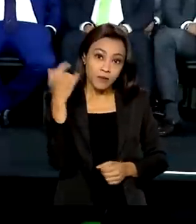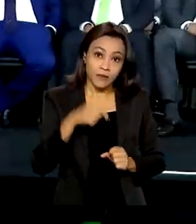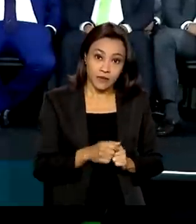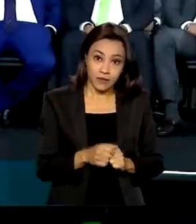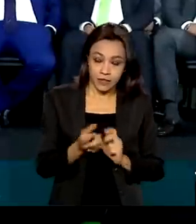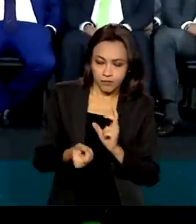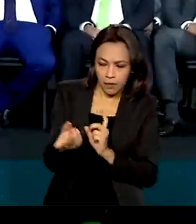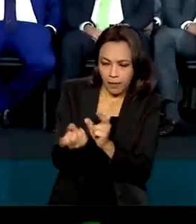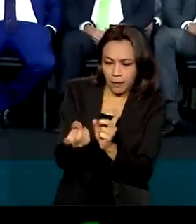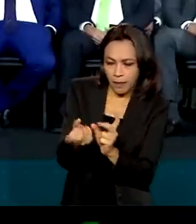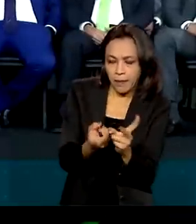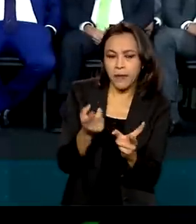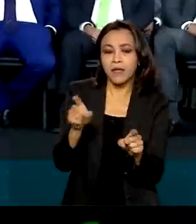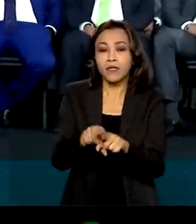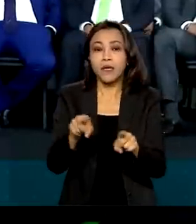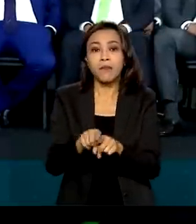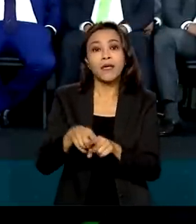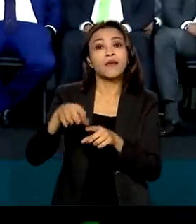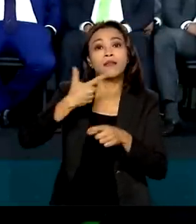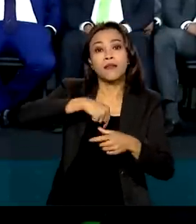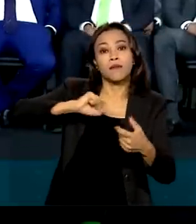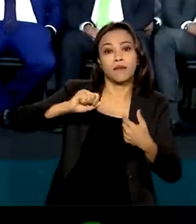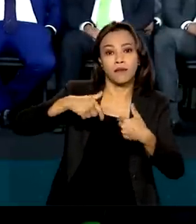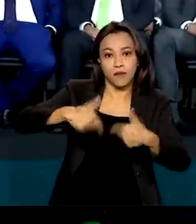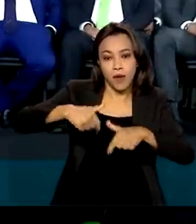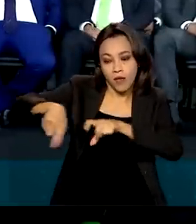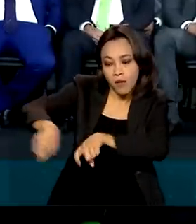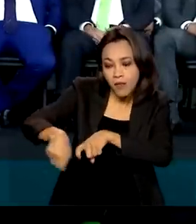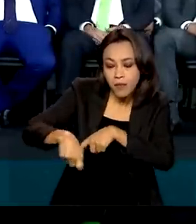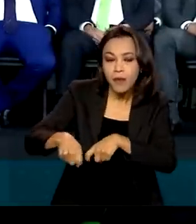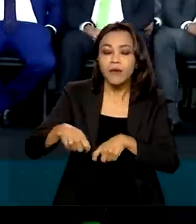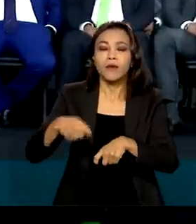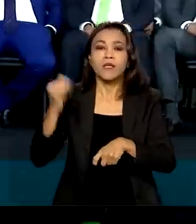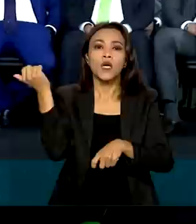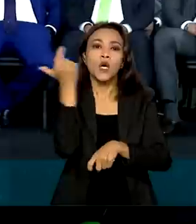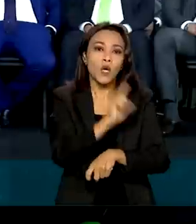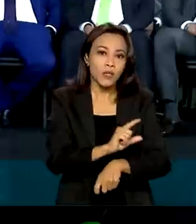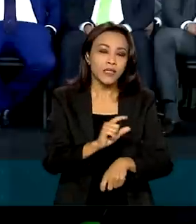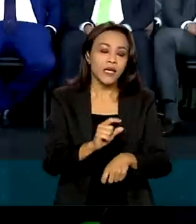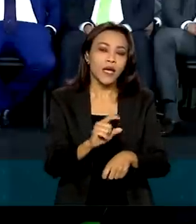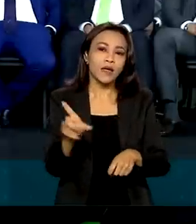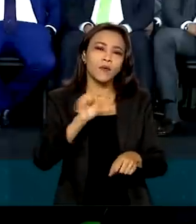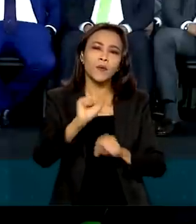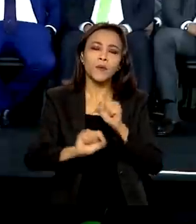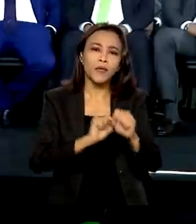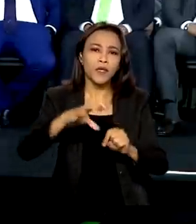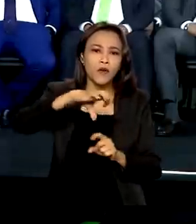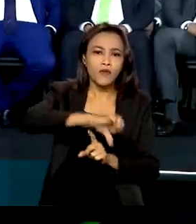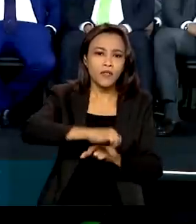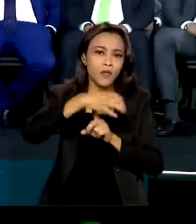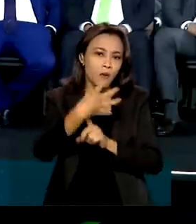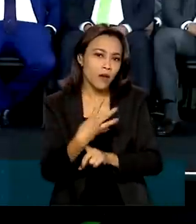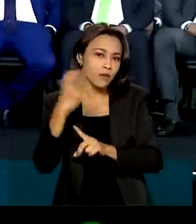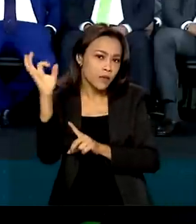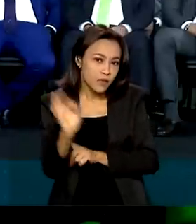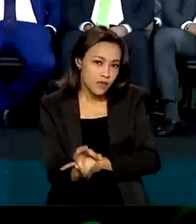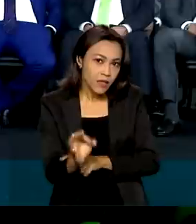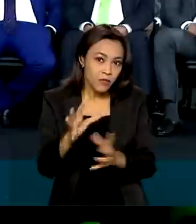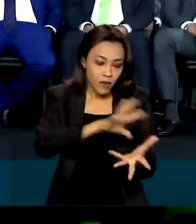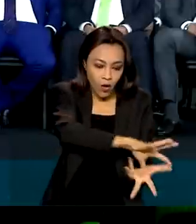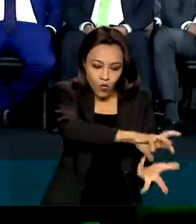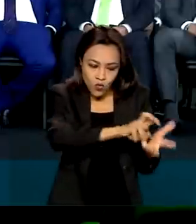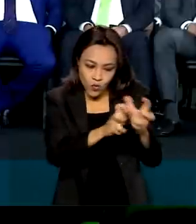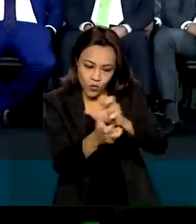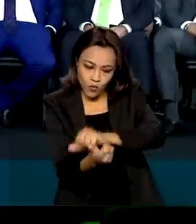e os produtores rurais, num Brasil continental, consegue retornar 94% das embalagens para